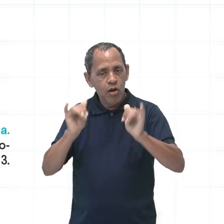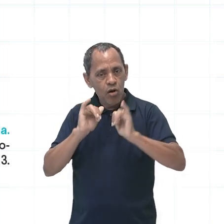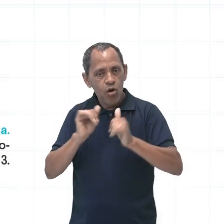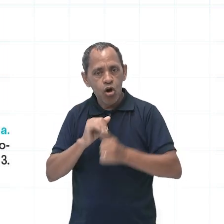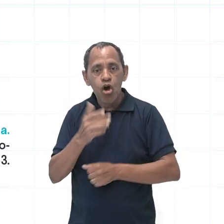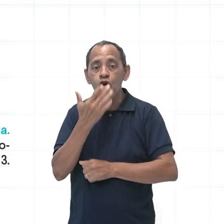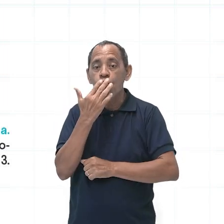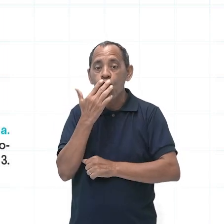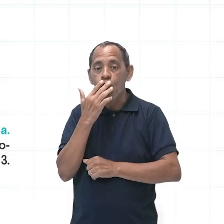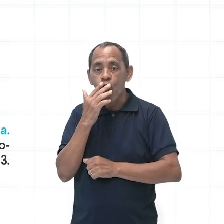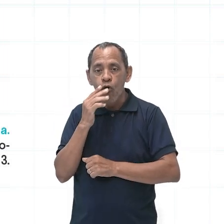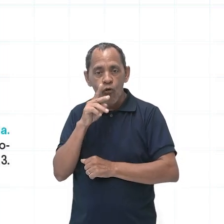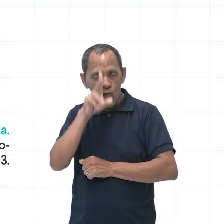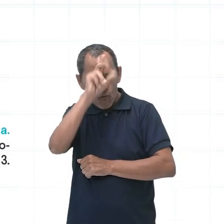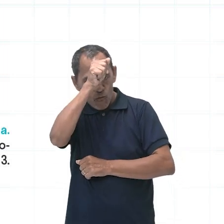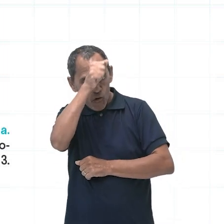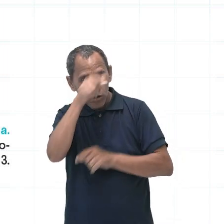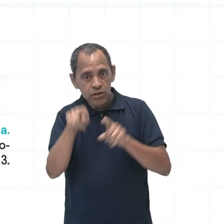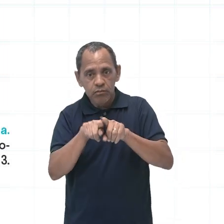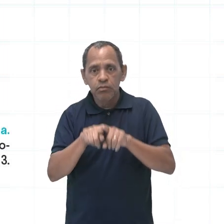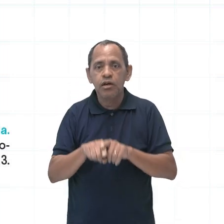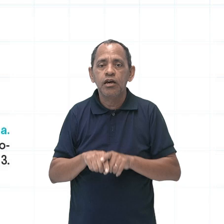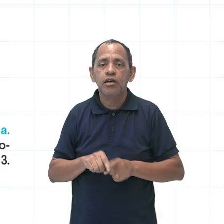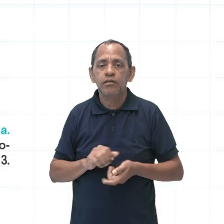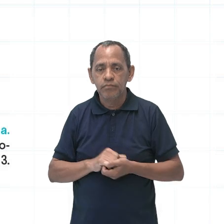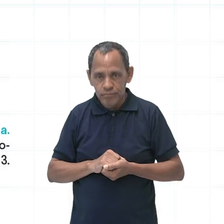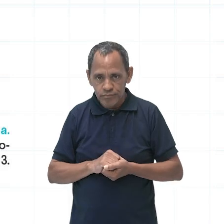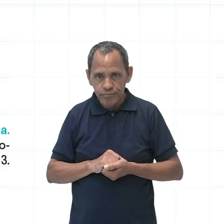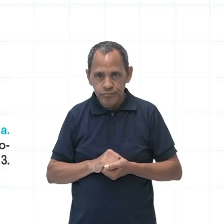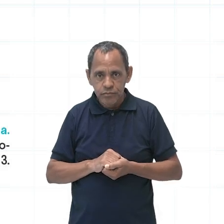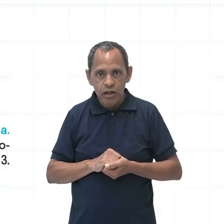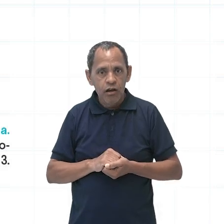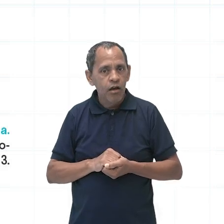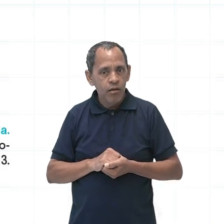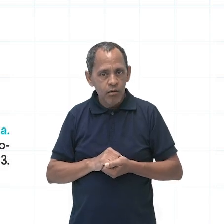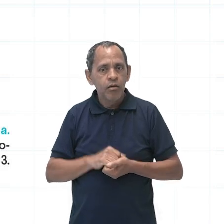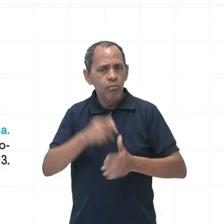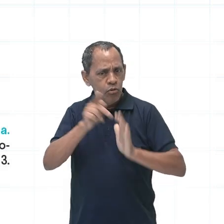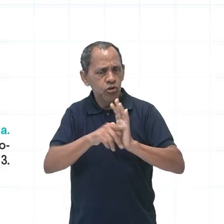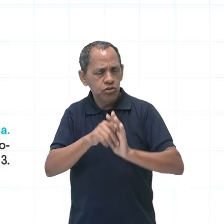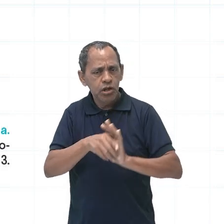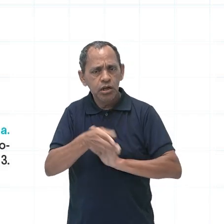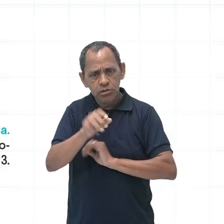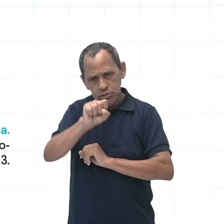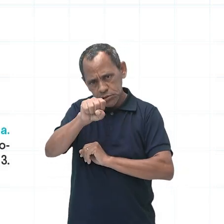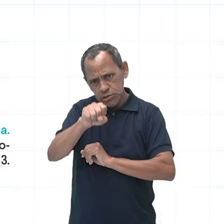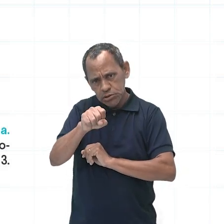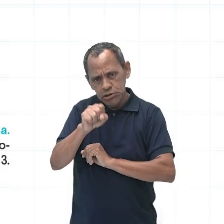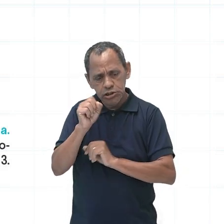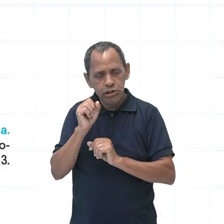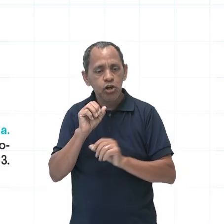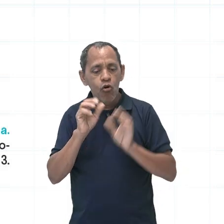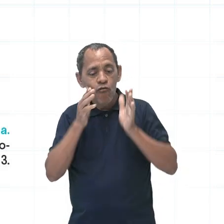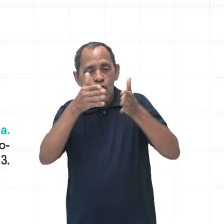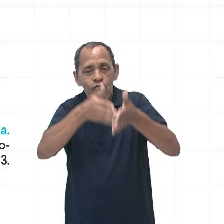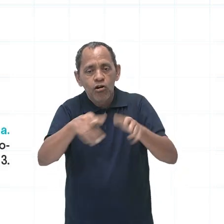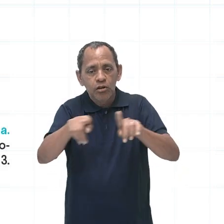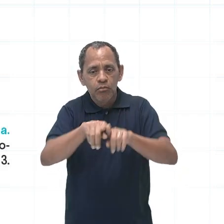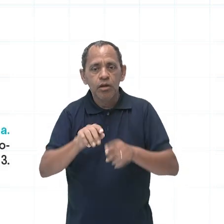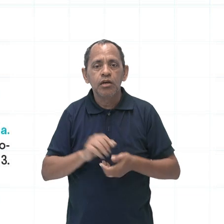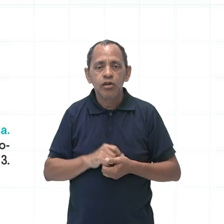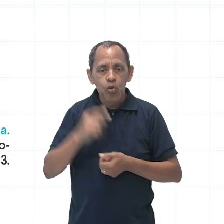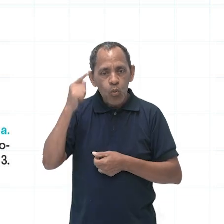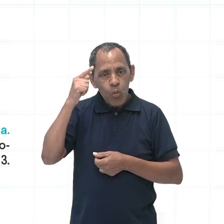muito fortes, então isso também foi de forma intencional para gerar um efeito positivo, uma